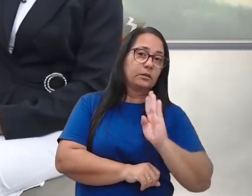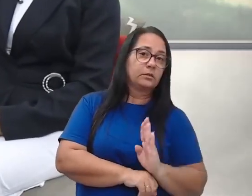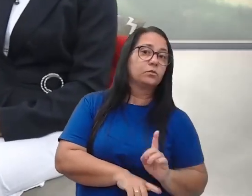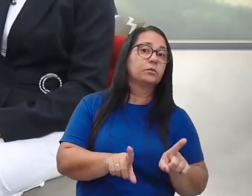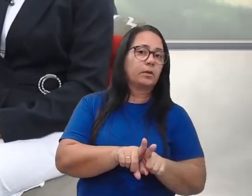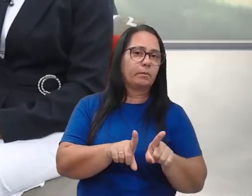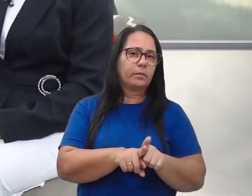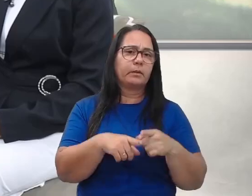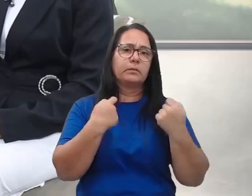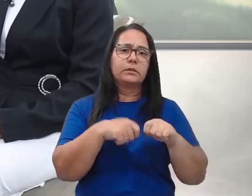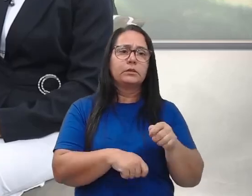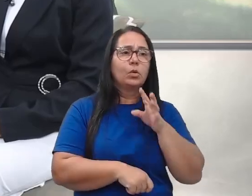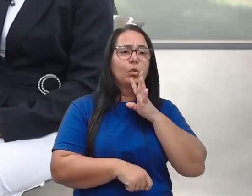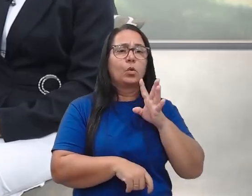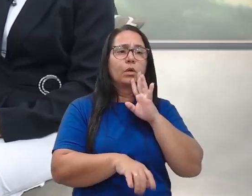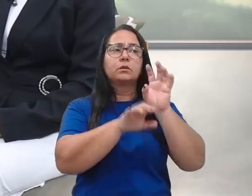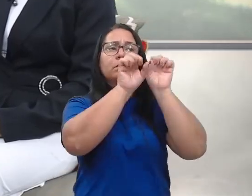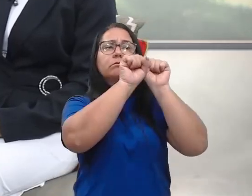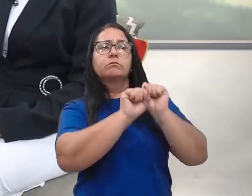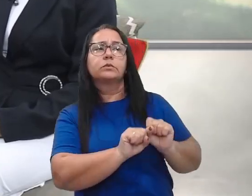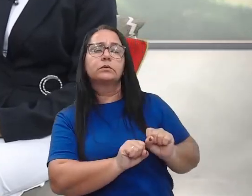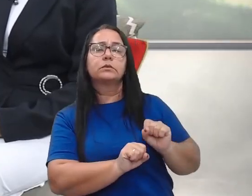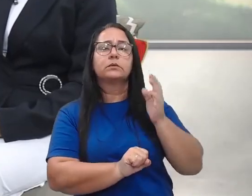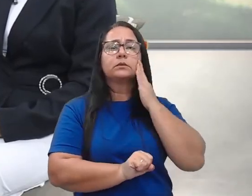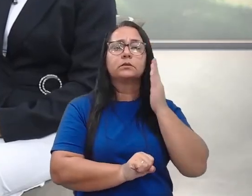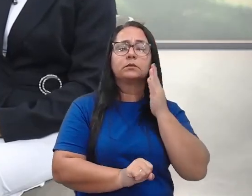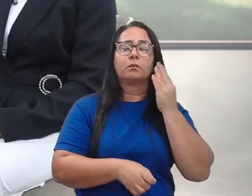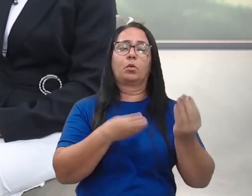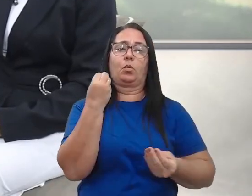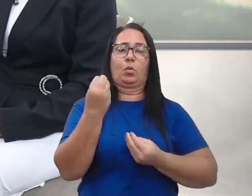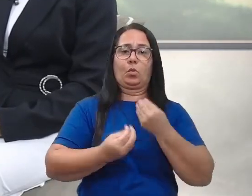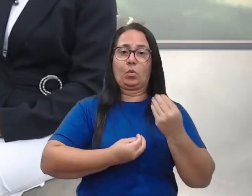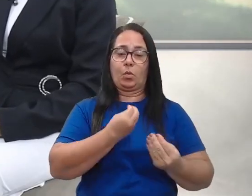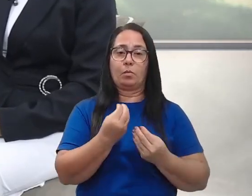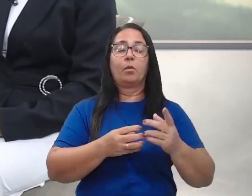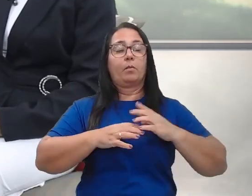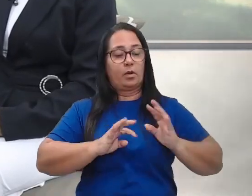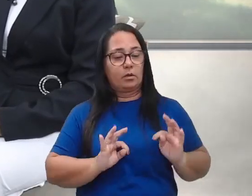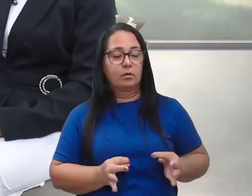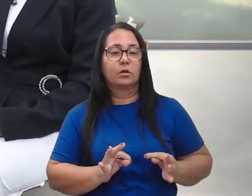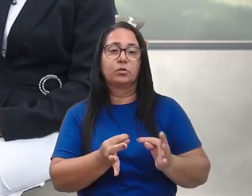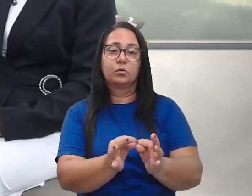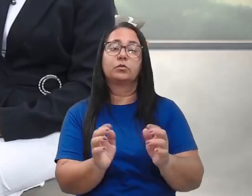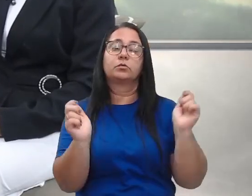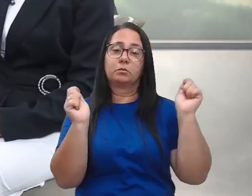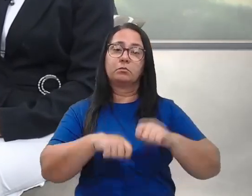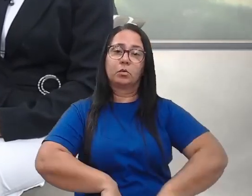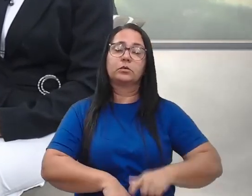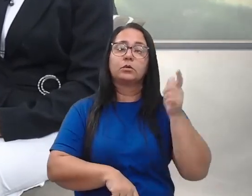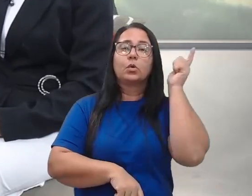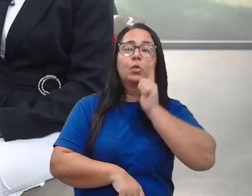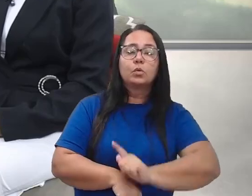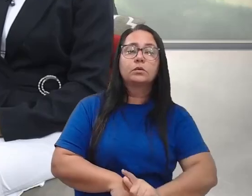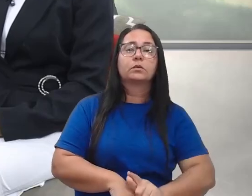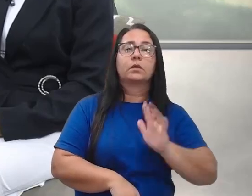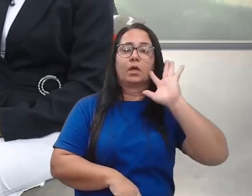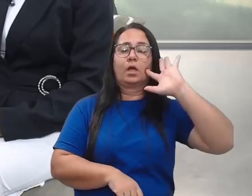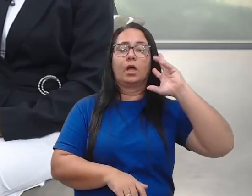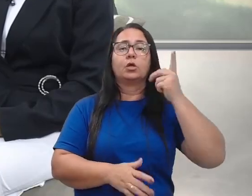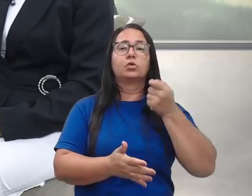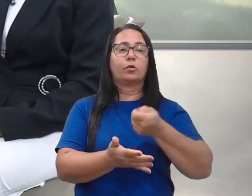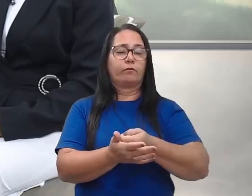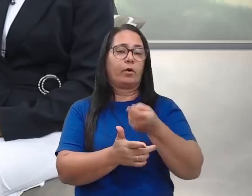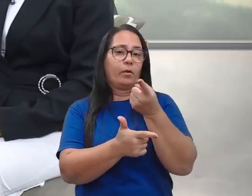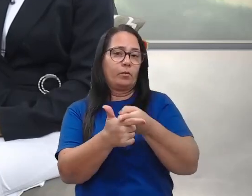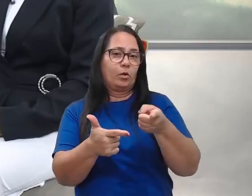desse ambiente que a gente vive, para que essa tecnologia ela venha de fato solucionar um problema. Como você me explicou um pouco antes, né, tem algumas questões que ela ainda